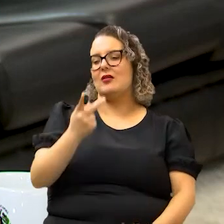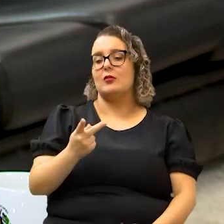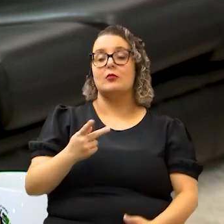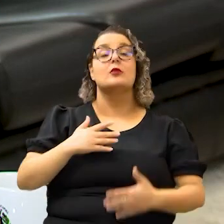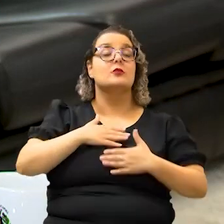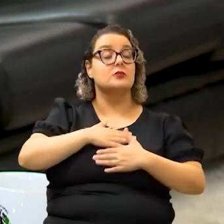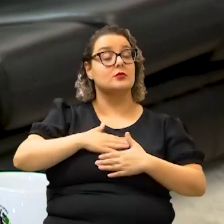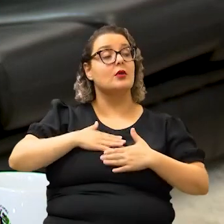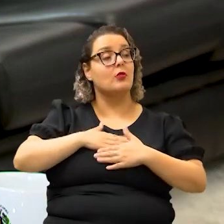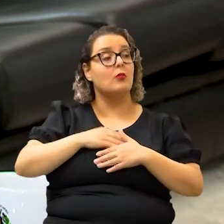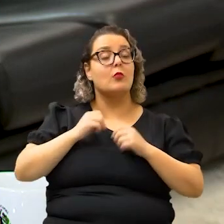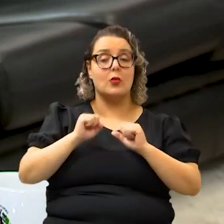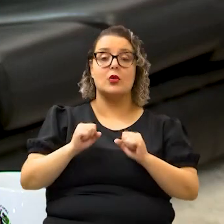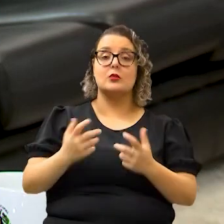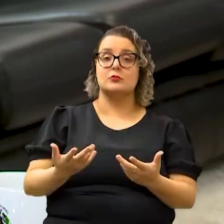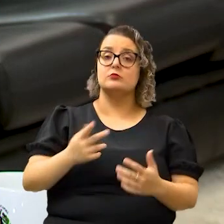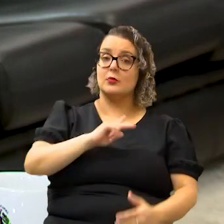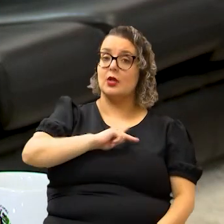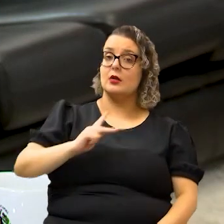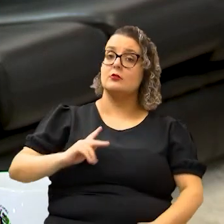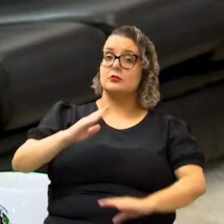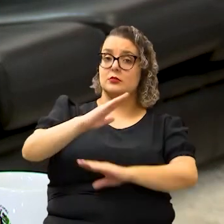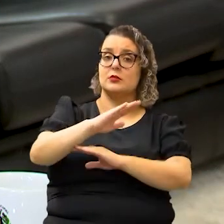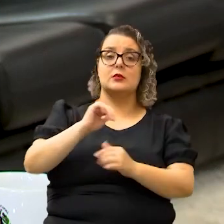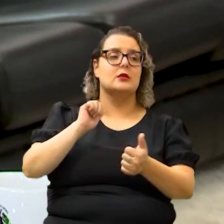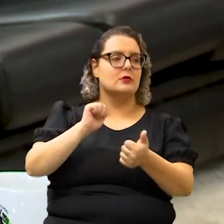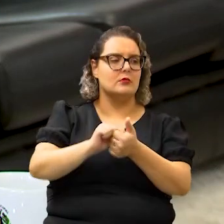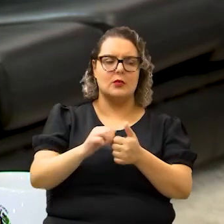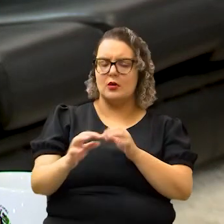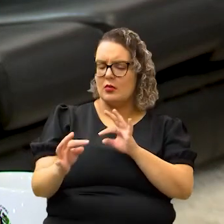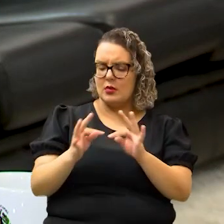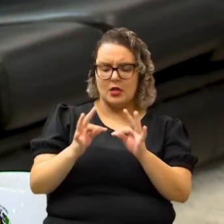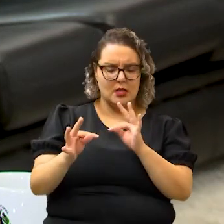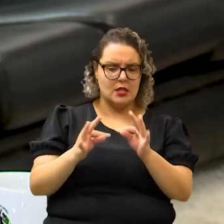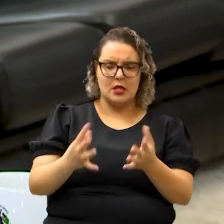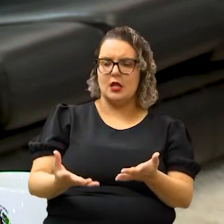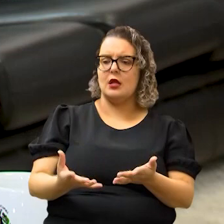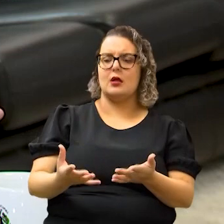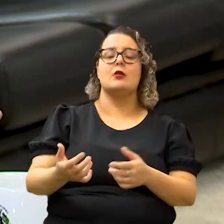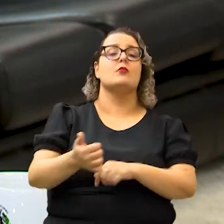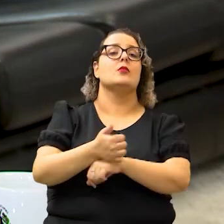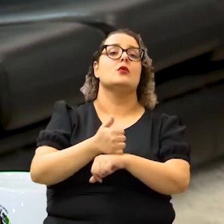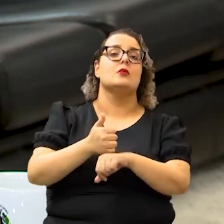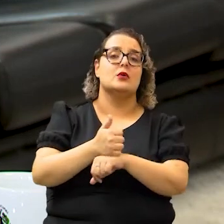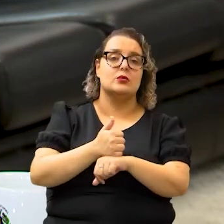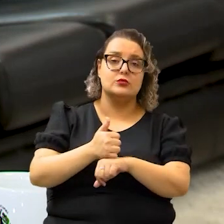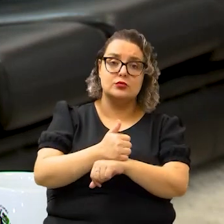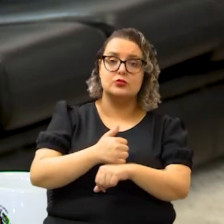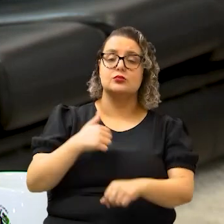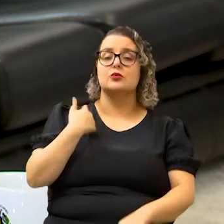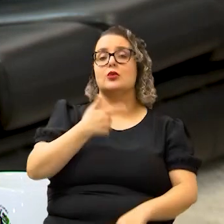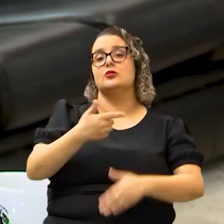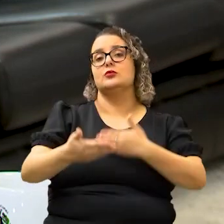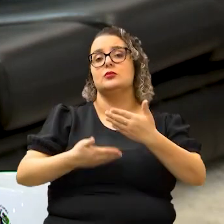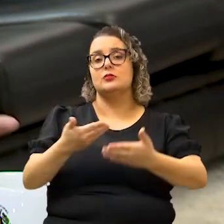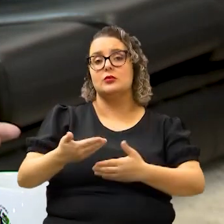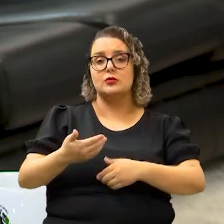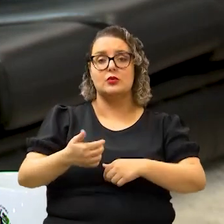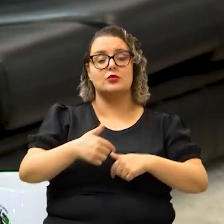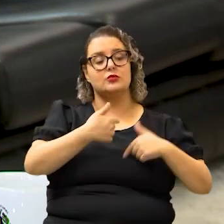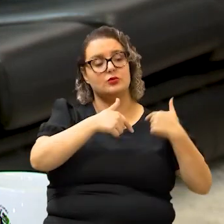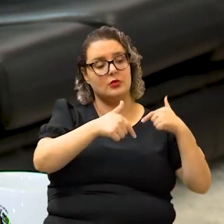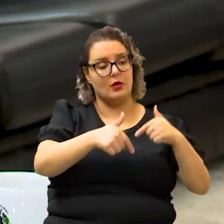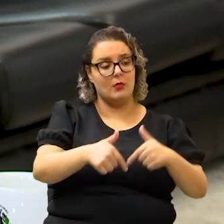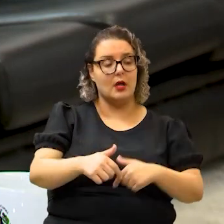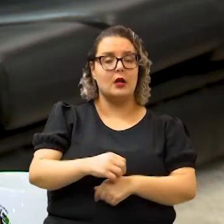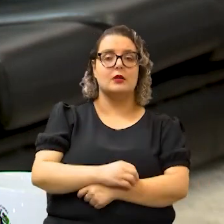de dizer que eu estou muito satisfeito de poder presidir uma Câmara que tem uma qualidade técnica, profissional, né, nos nossos